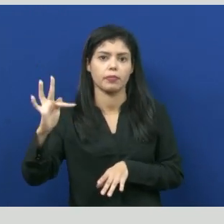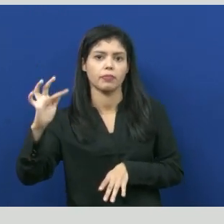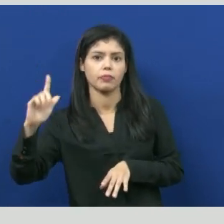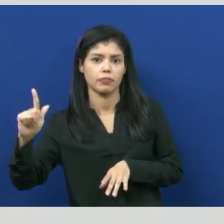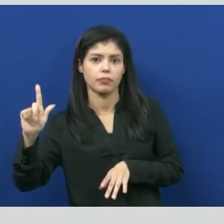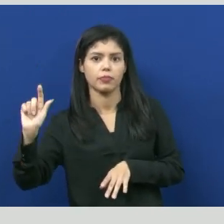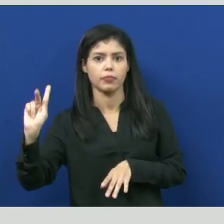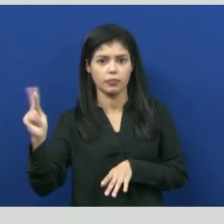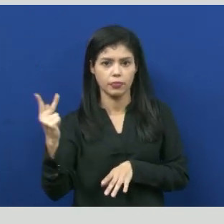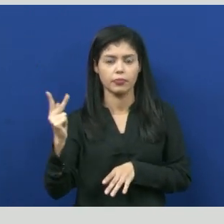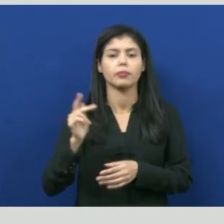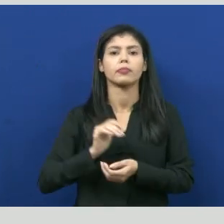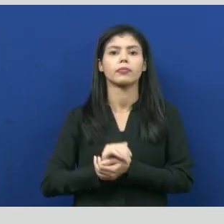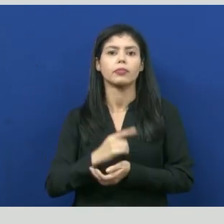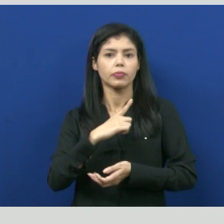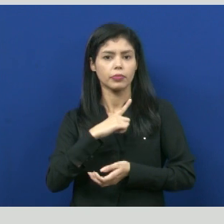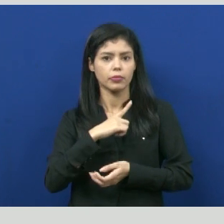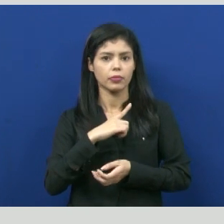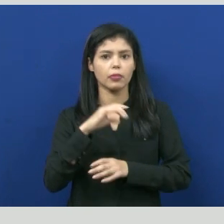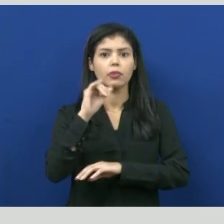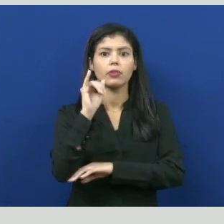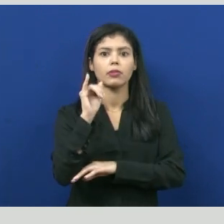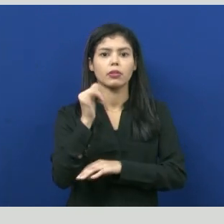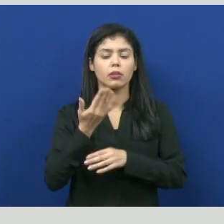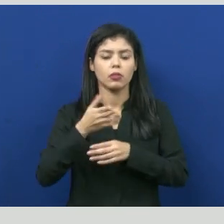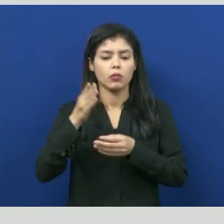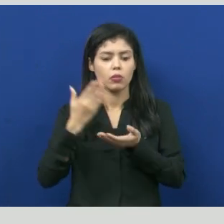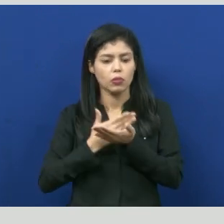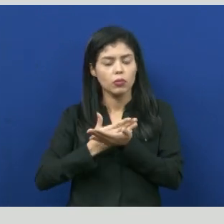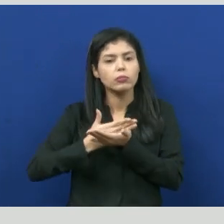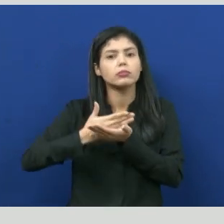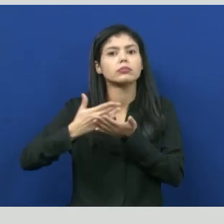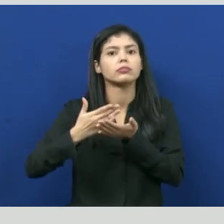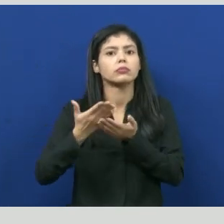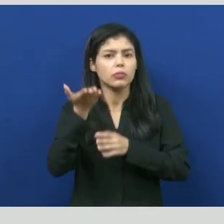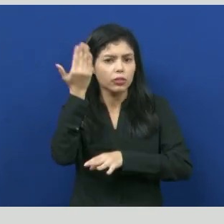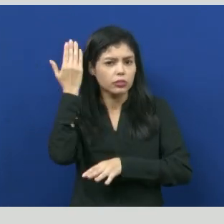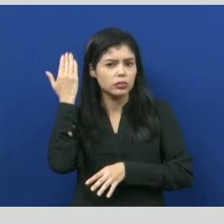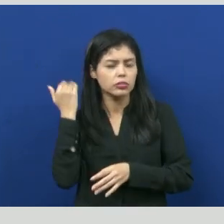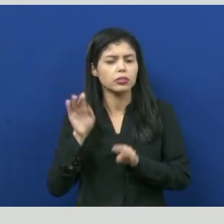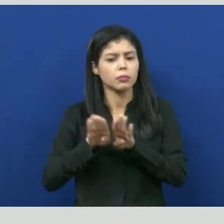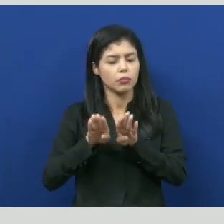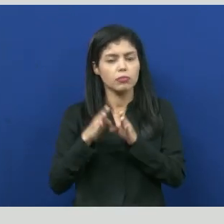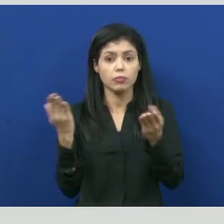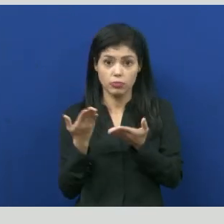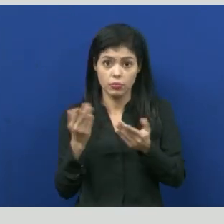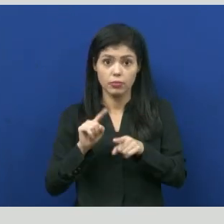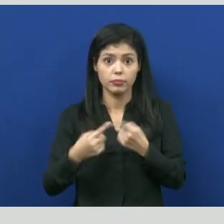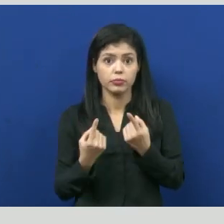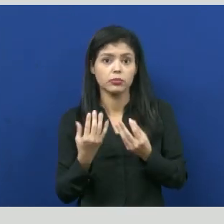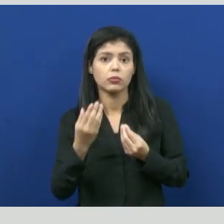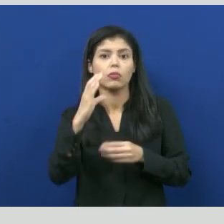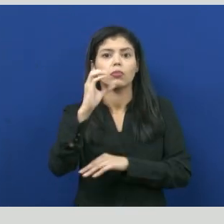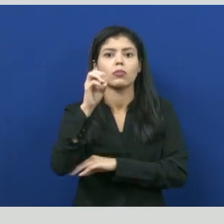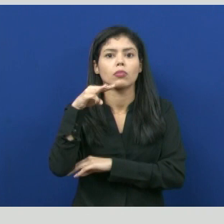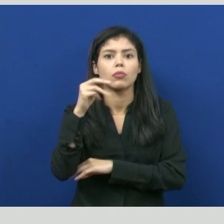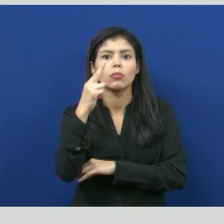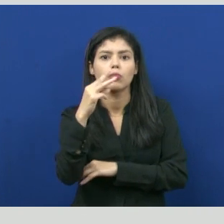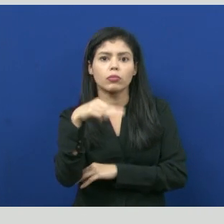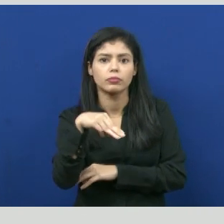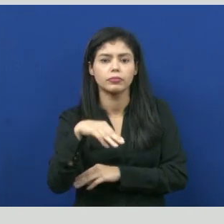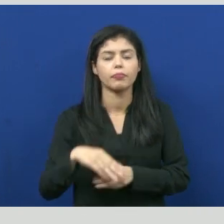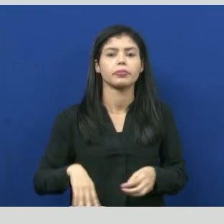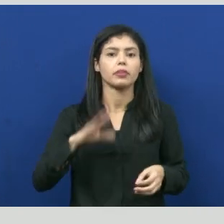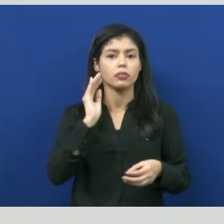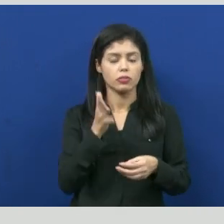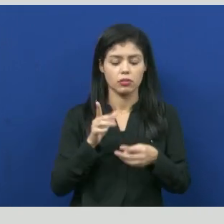H, possuem um ancestral recente, mas incomum entre os dois. Já o